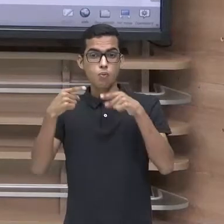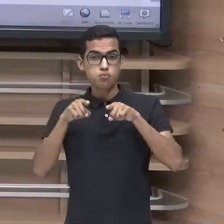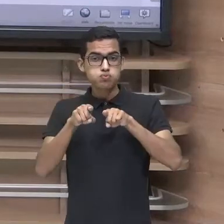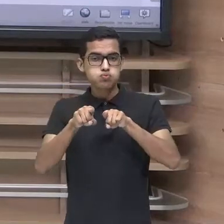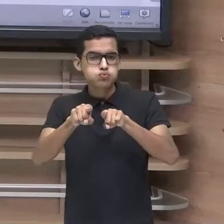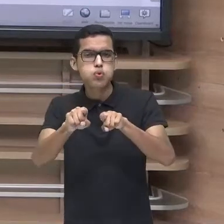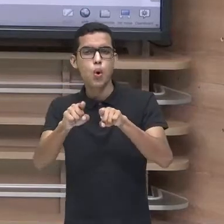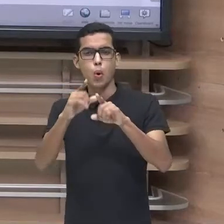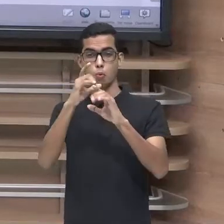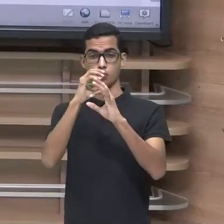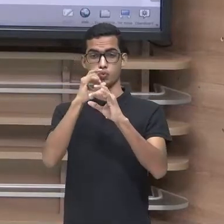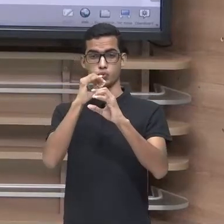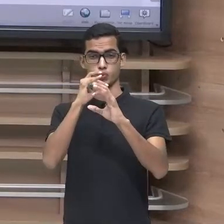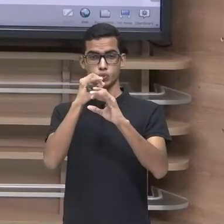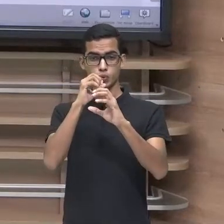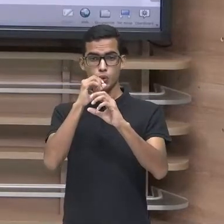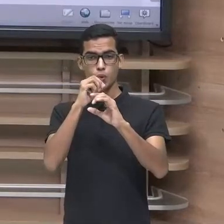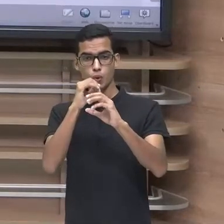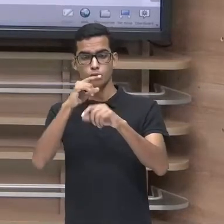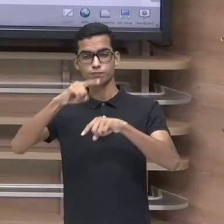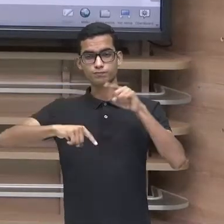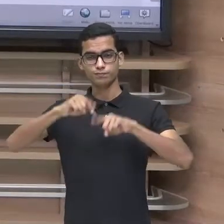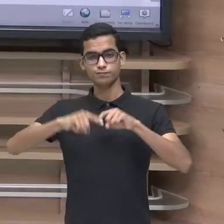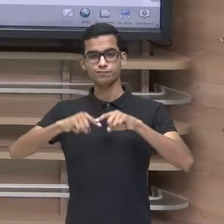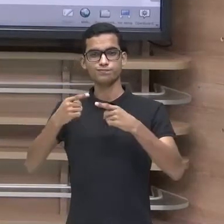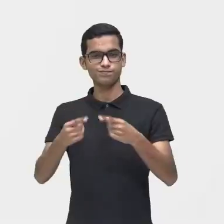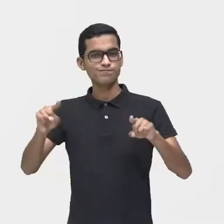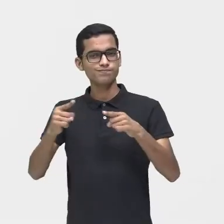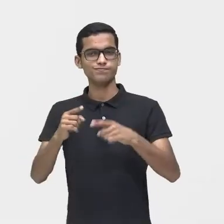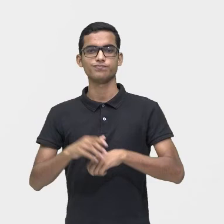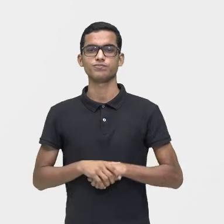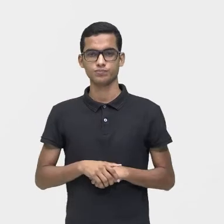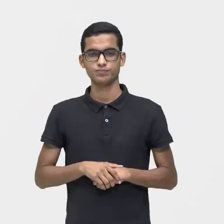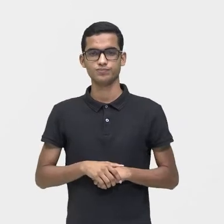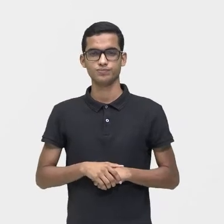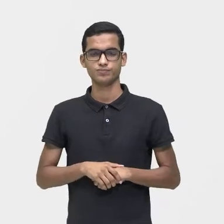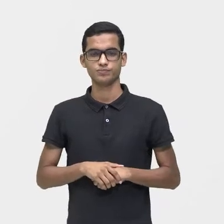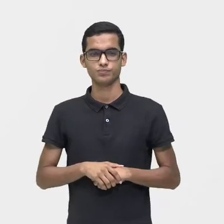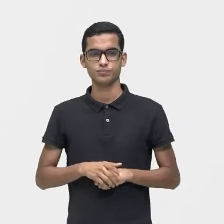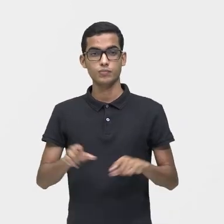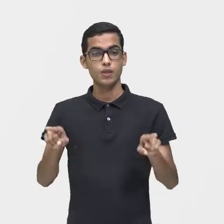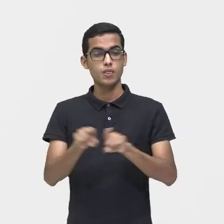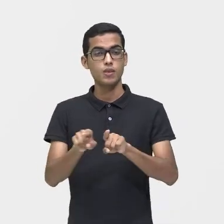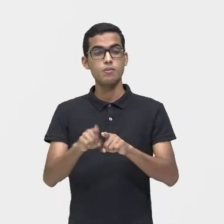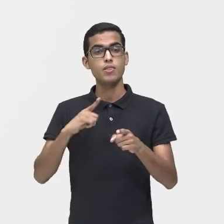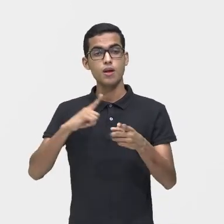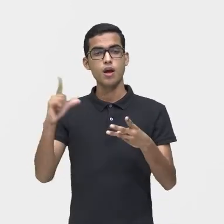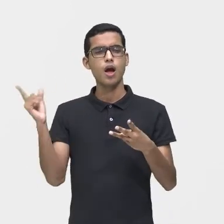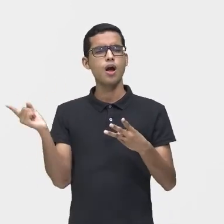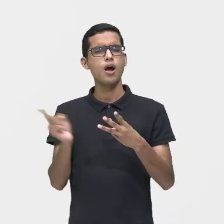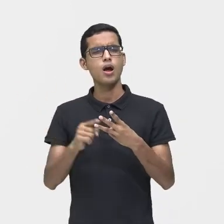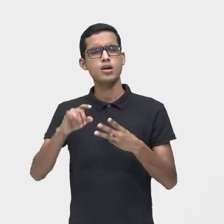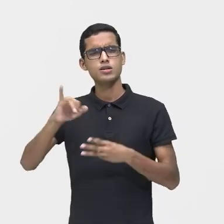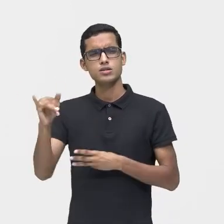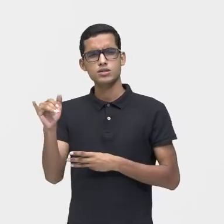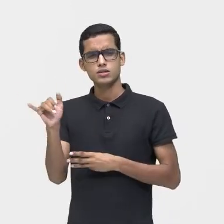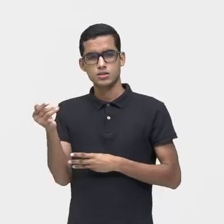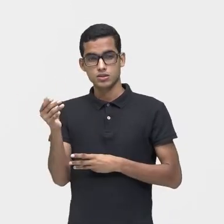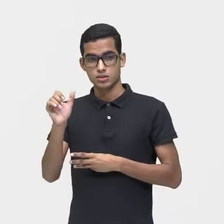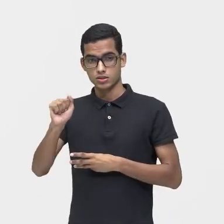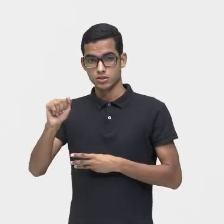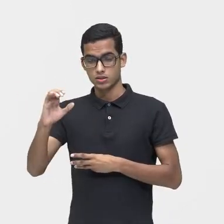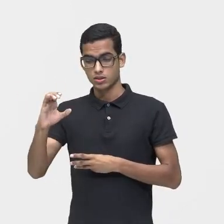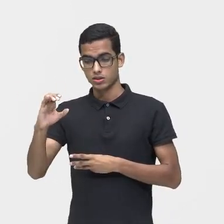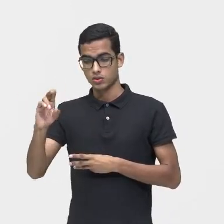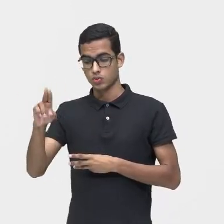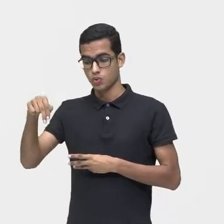o índio que está tocando ali o instrumento. Outra dança que nós temos é a jacundá. A dança do jacundá é uma das danças